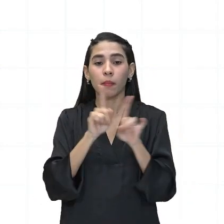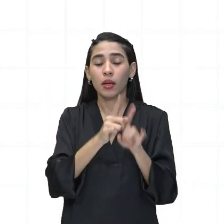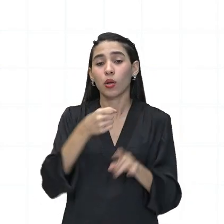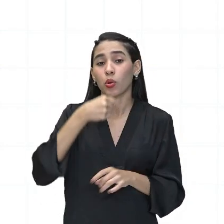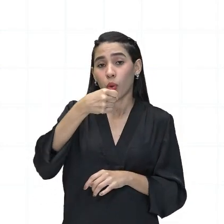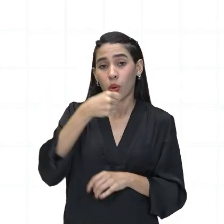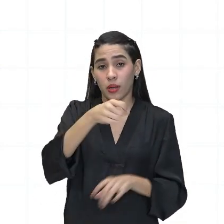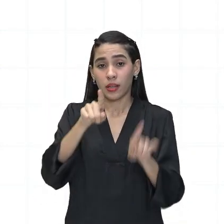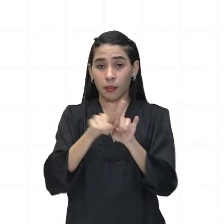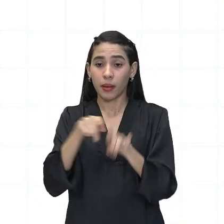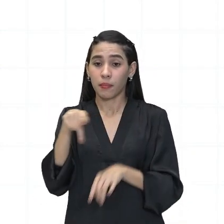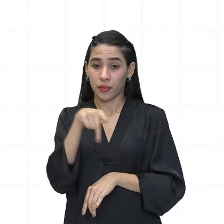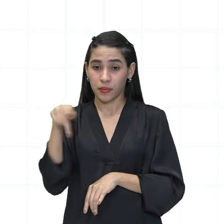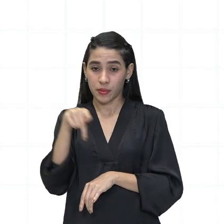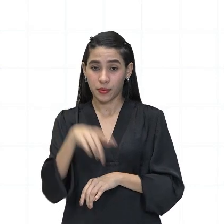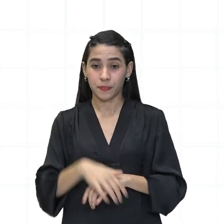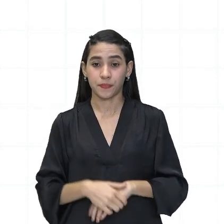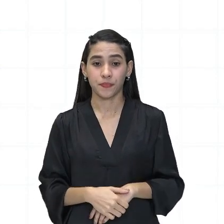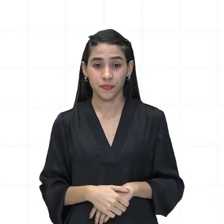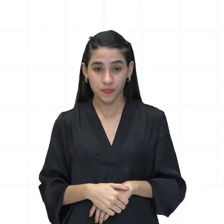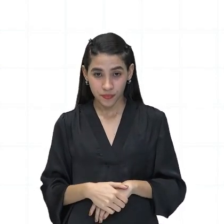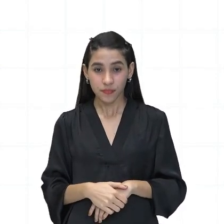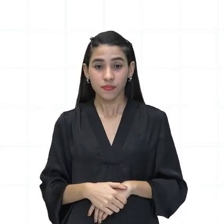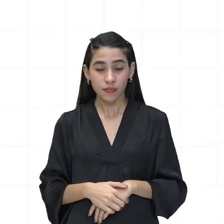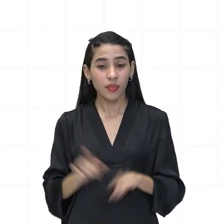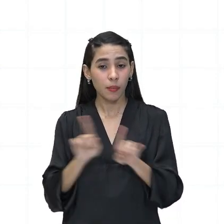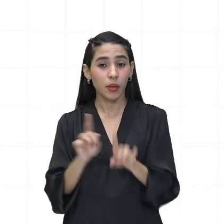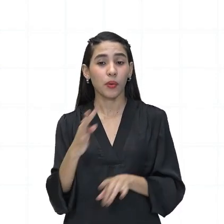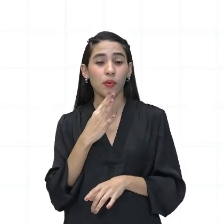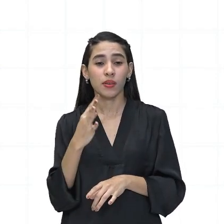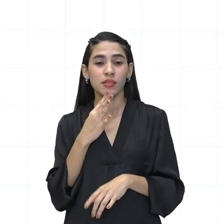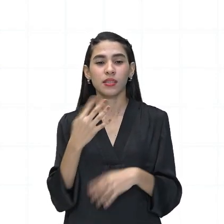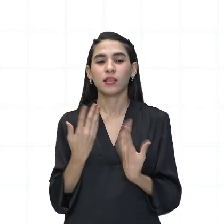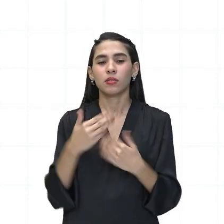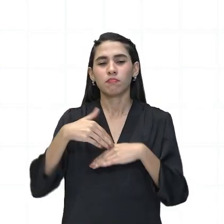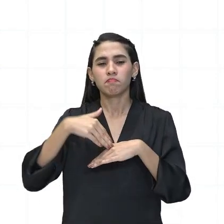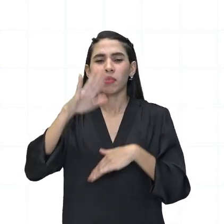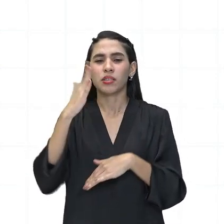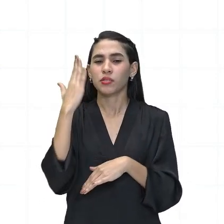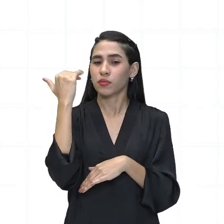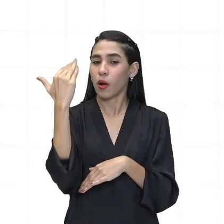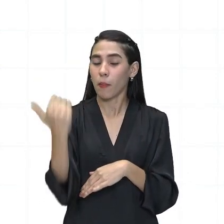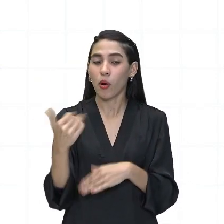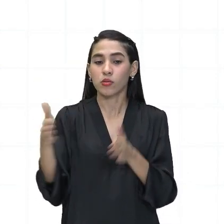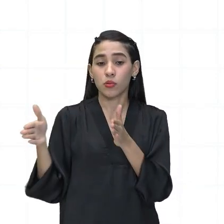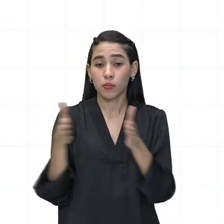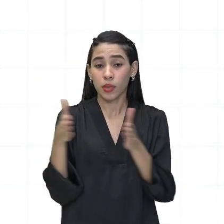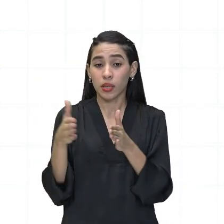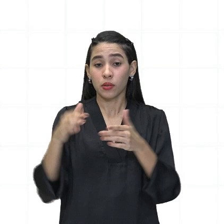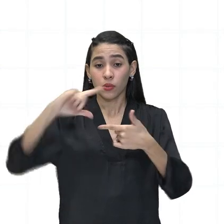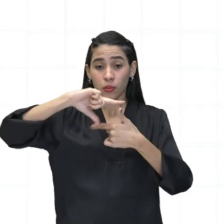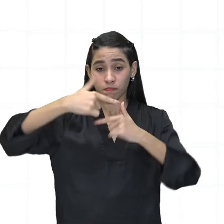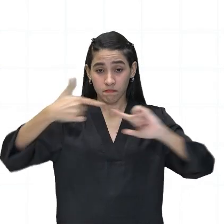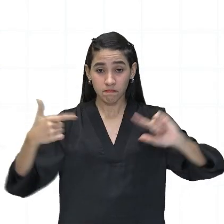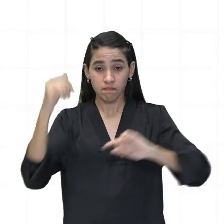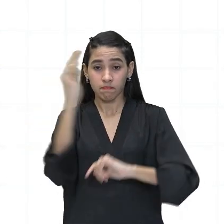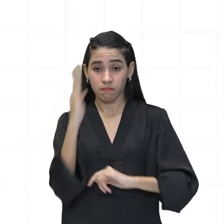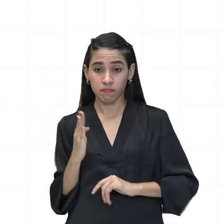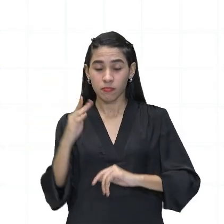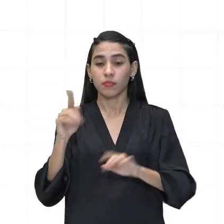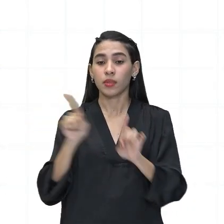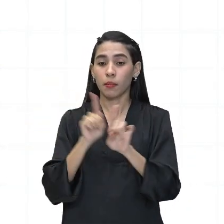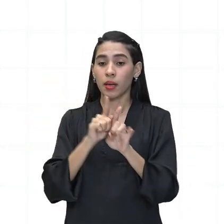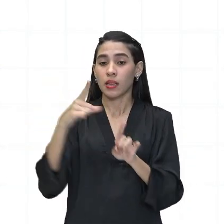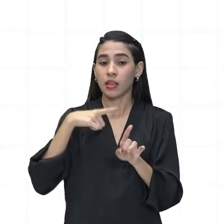dramaturgo, jornalista e professor. Reconhecido como um dos precursores do modernismo brasileiro, ele teve